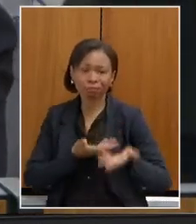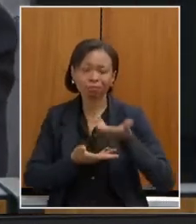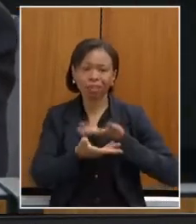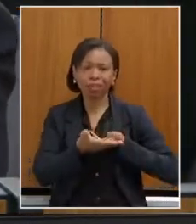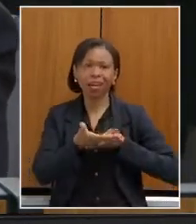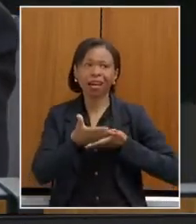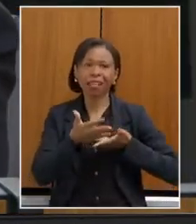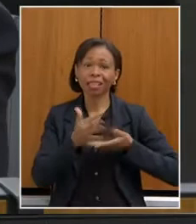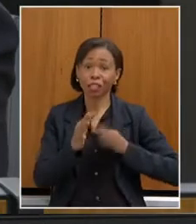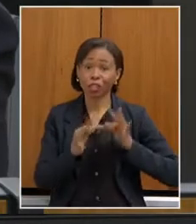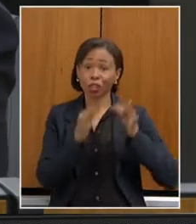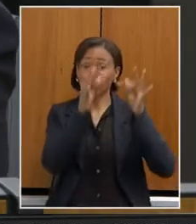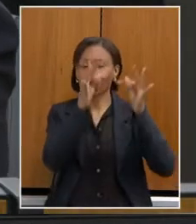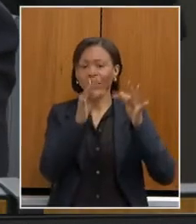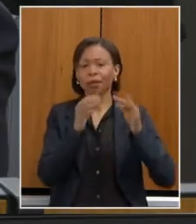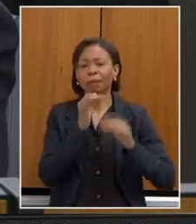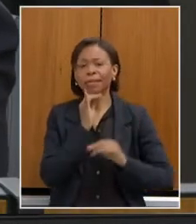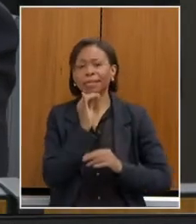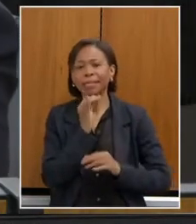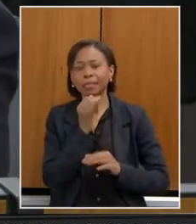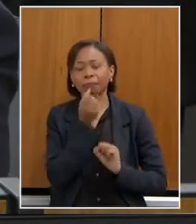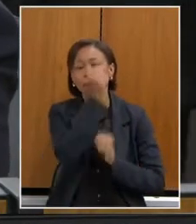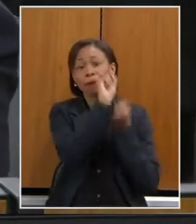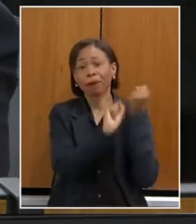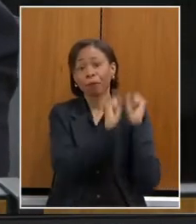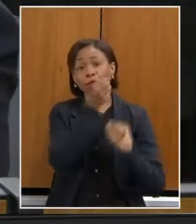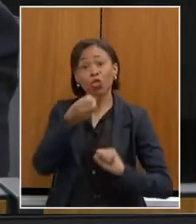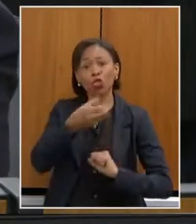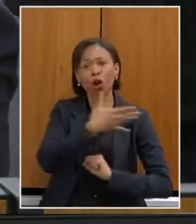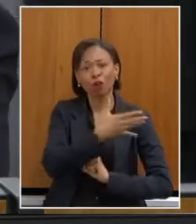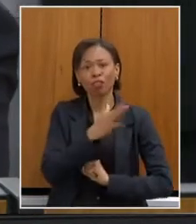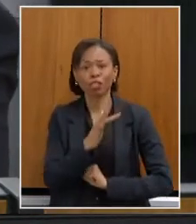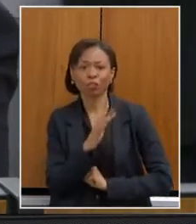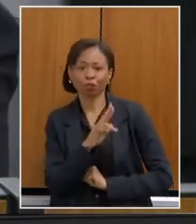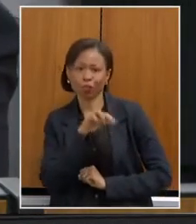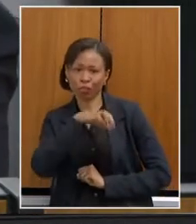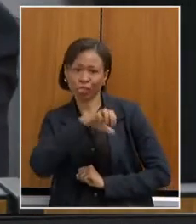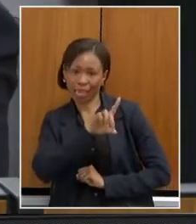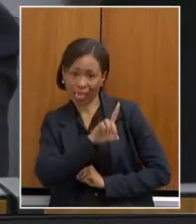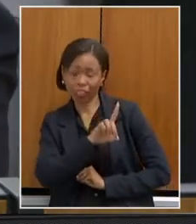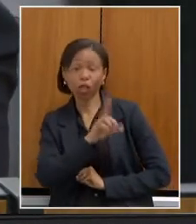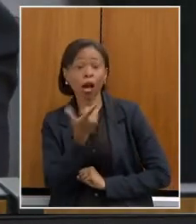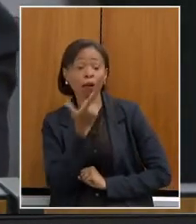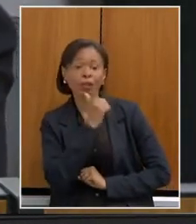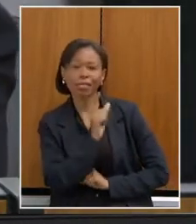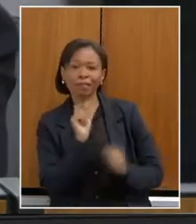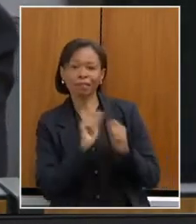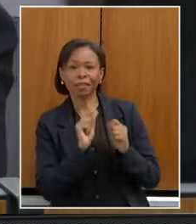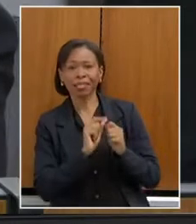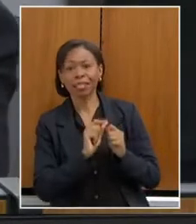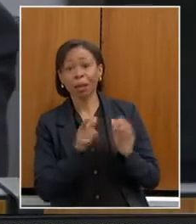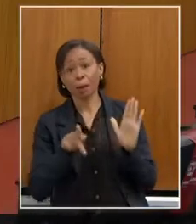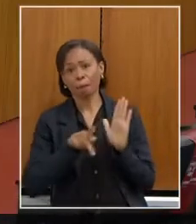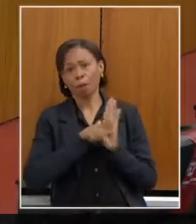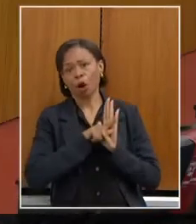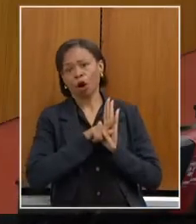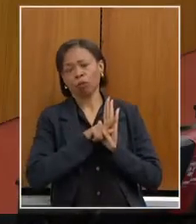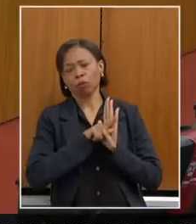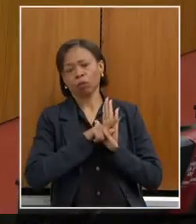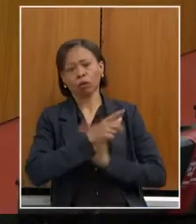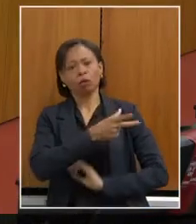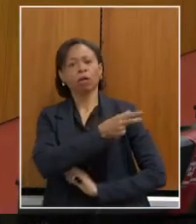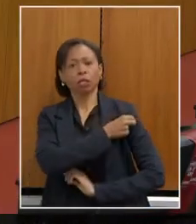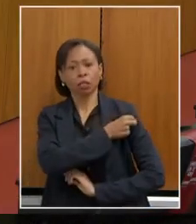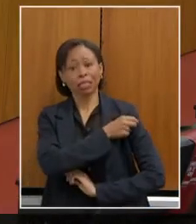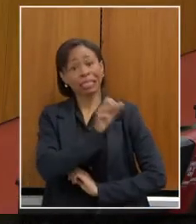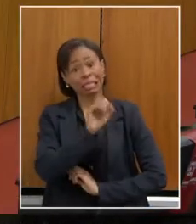fábrica nova da FUNED, a gente consiga produzir a própria vacina quando vier um novo vírus. Mas,